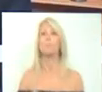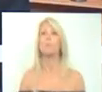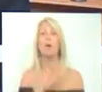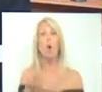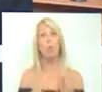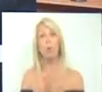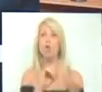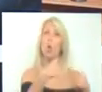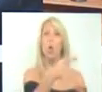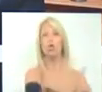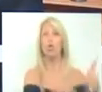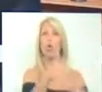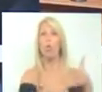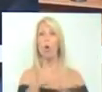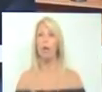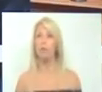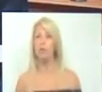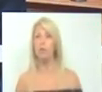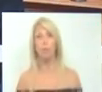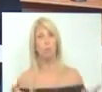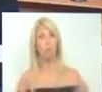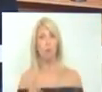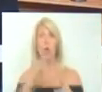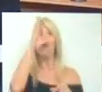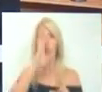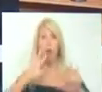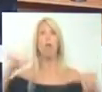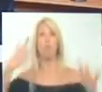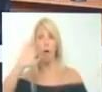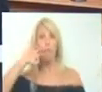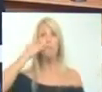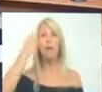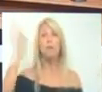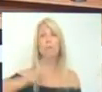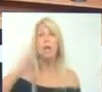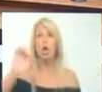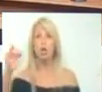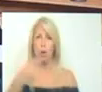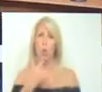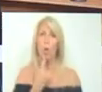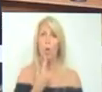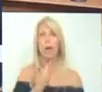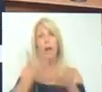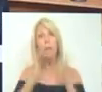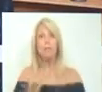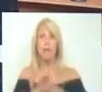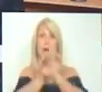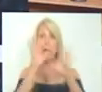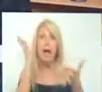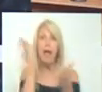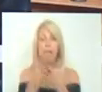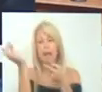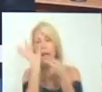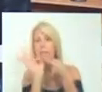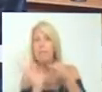propostas dos outros concorrentes? Que com esse facto o Estado poderá ter sido lesado em muitos milhões de euros. É preciso esclarecer até o mais